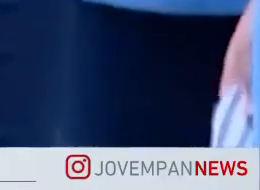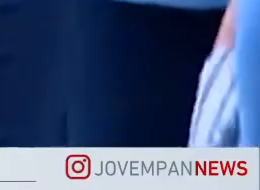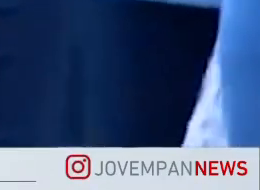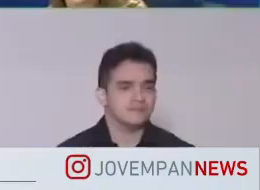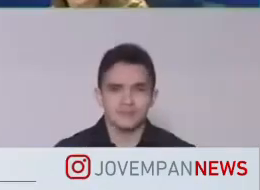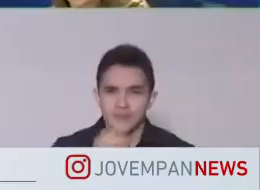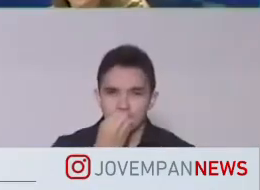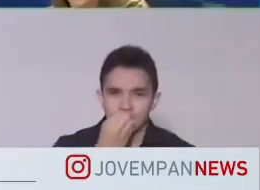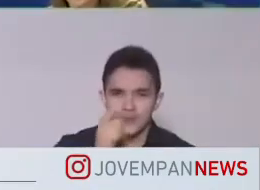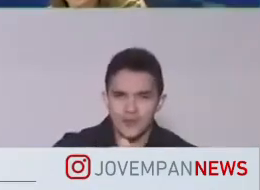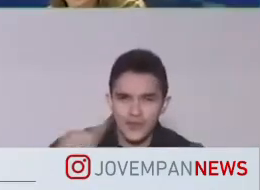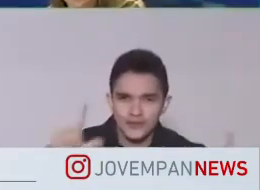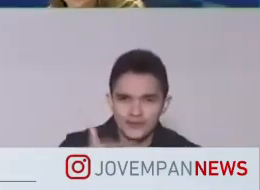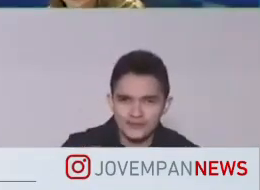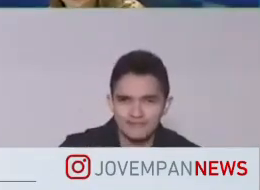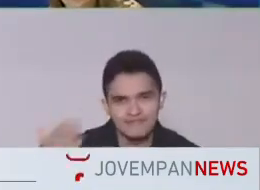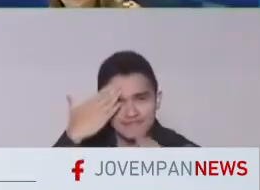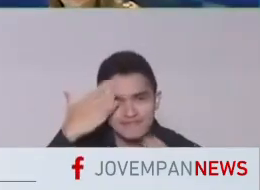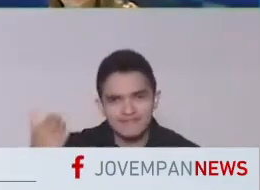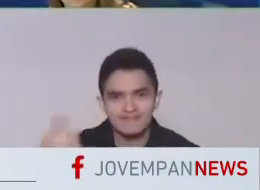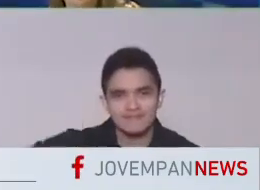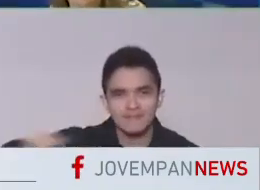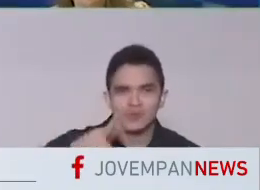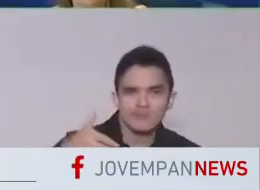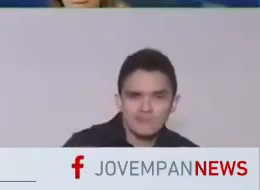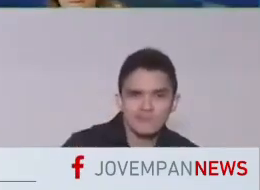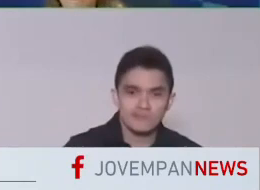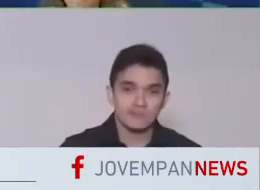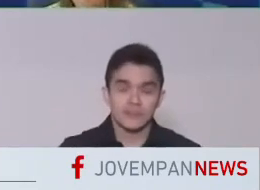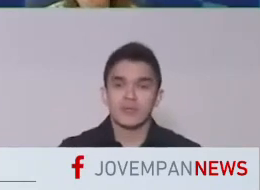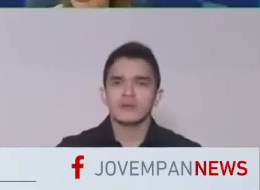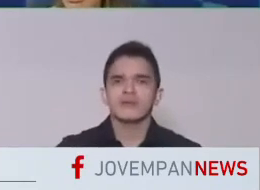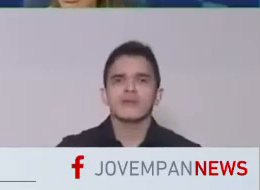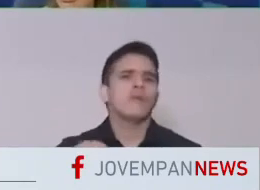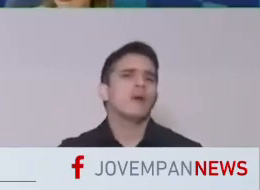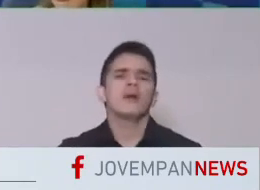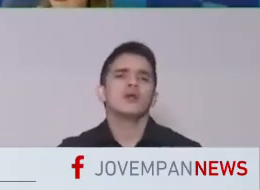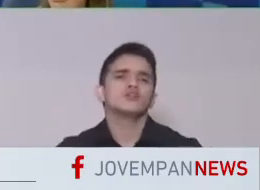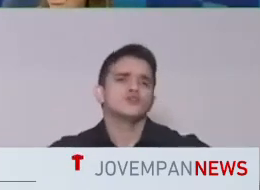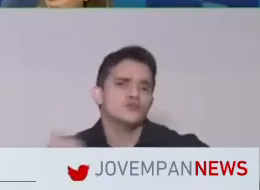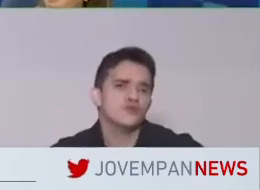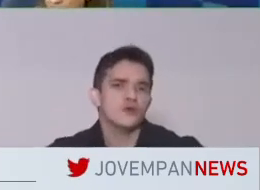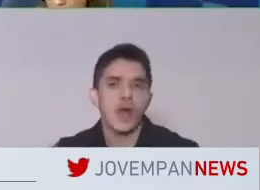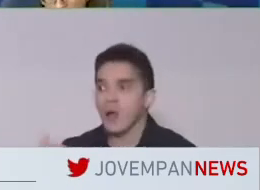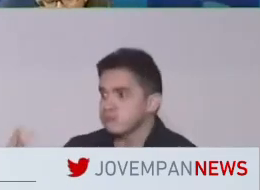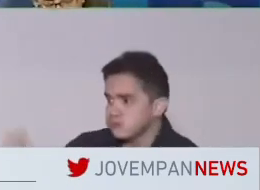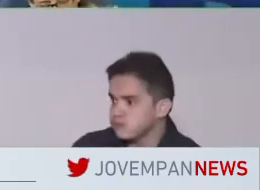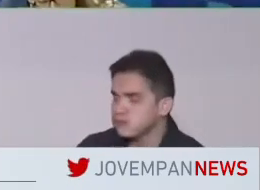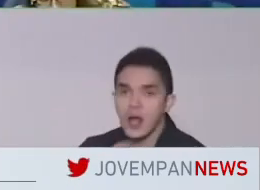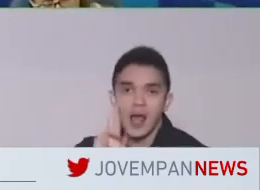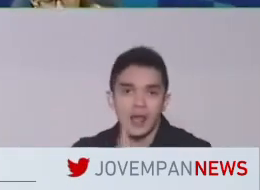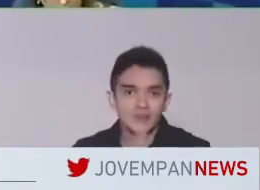23,4%. os dados são do senso de educação superior de 2021 divulgado nesta sexta-feira